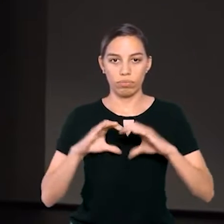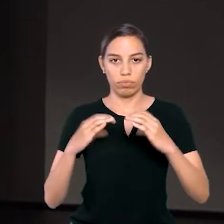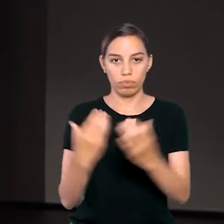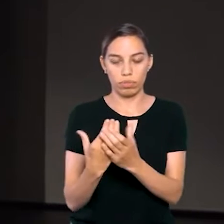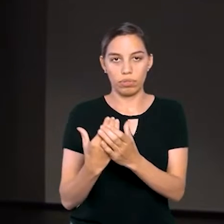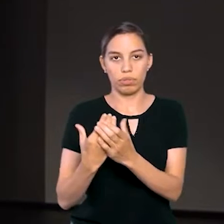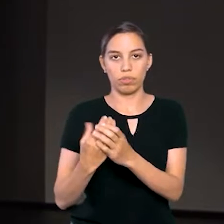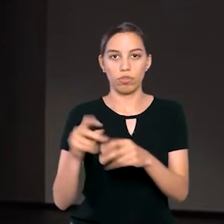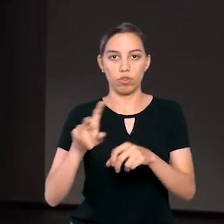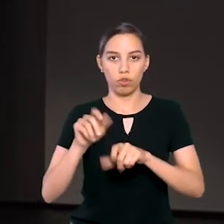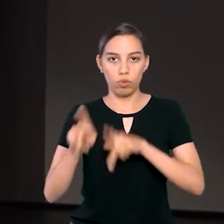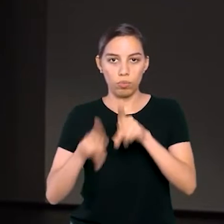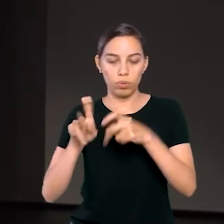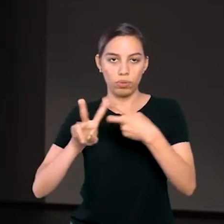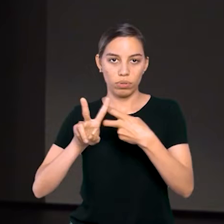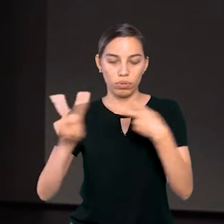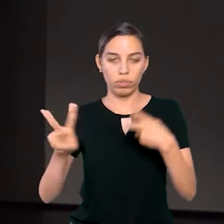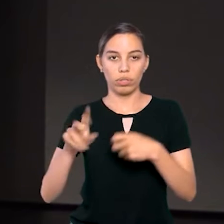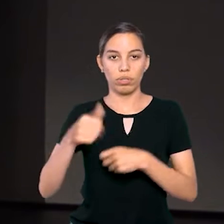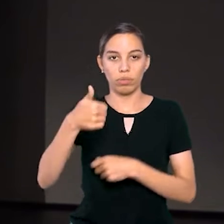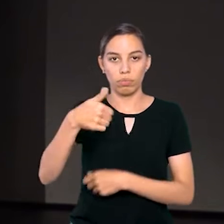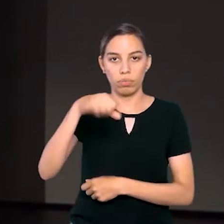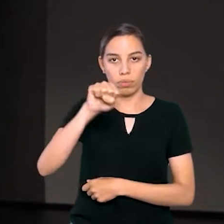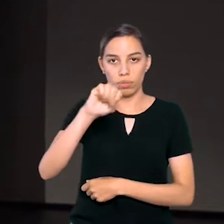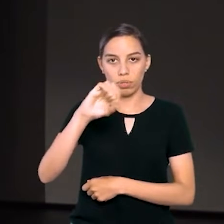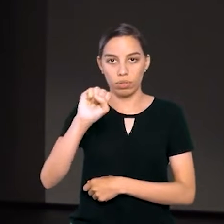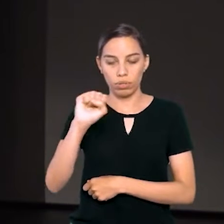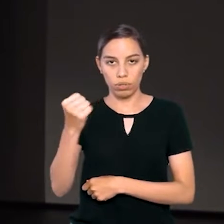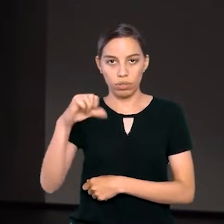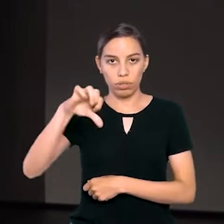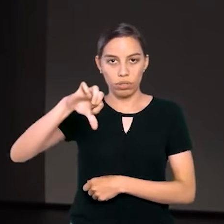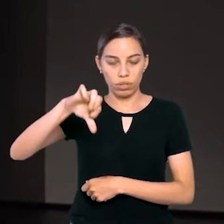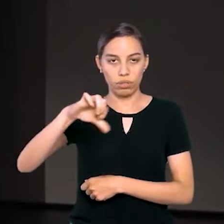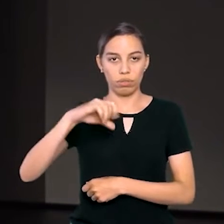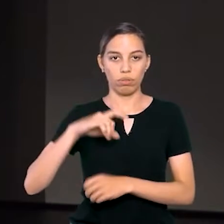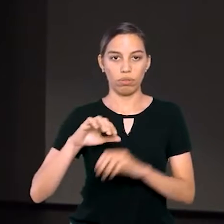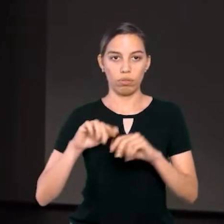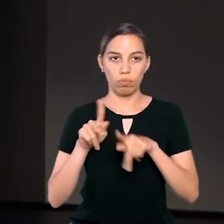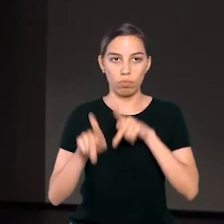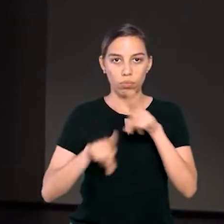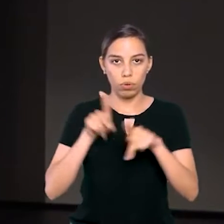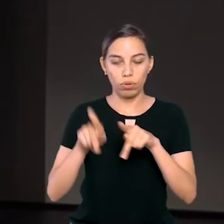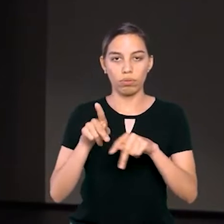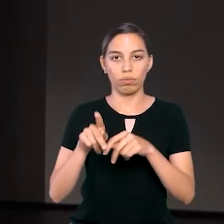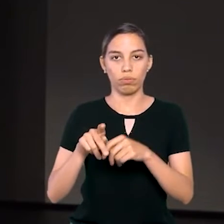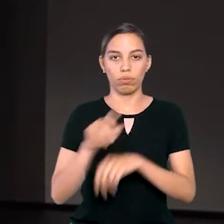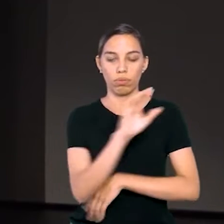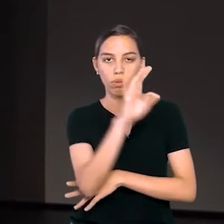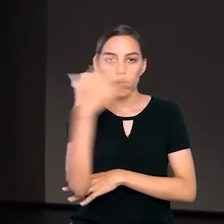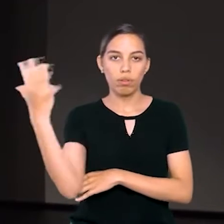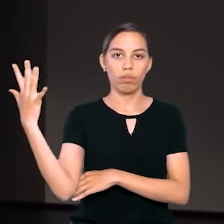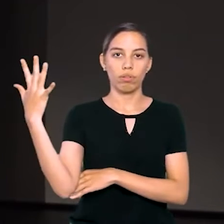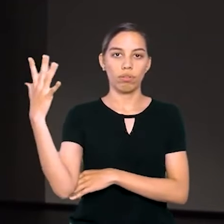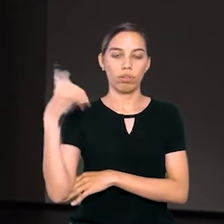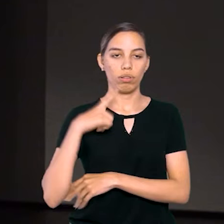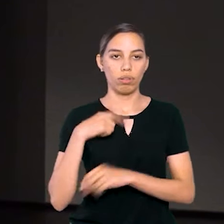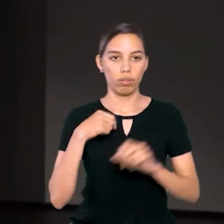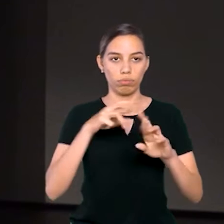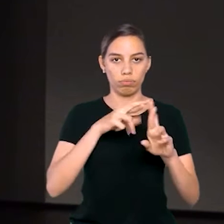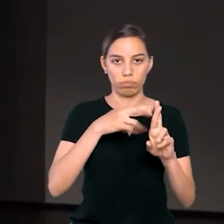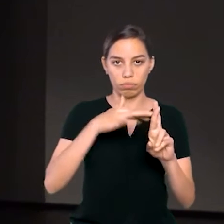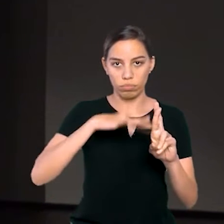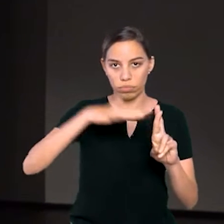Nações Indígenas e, em 1989, o movimento Aliança dos Povos da Floresta, que reúne